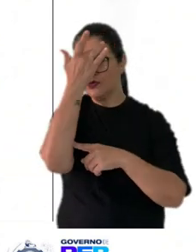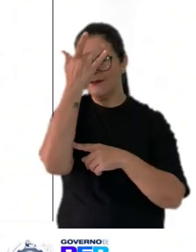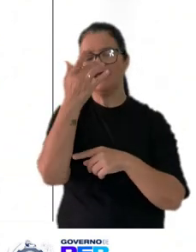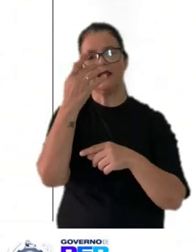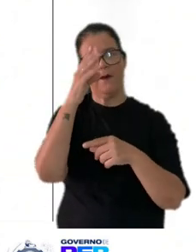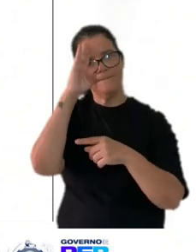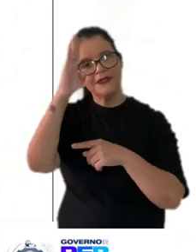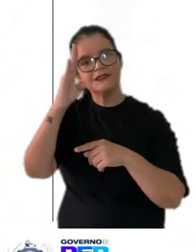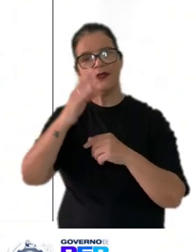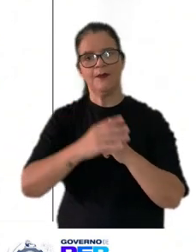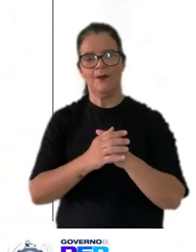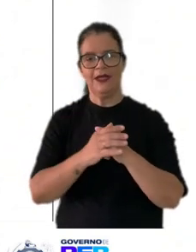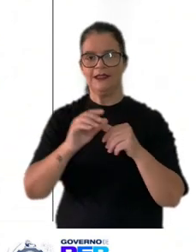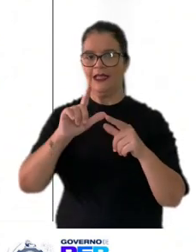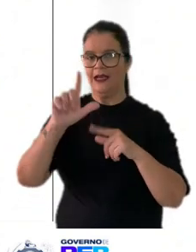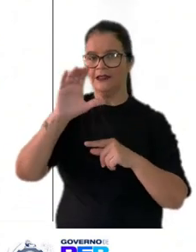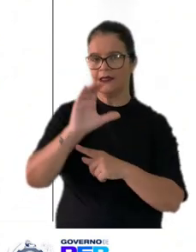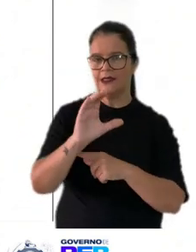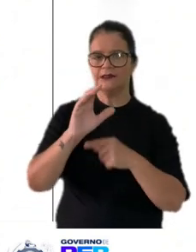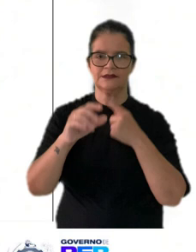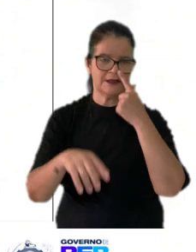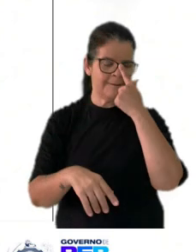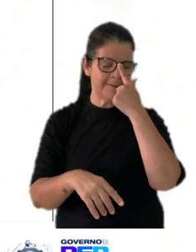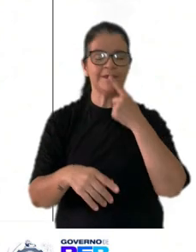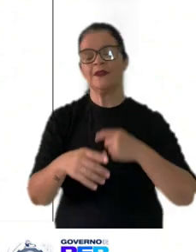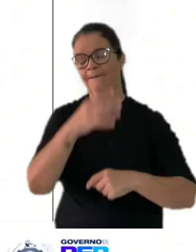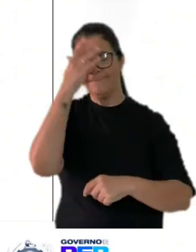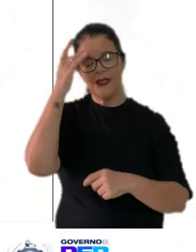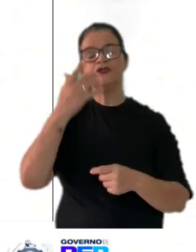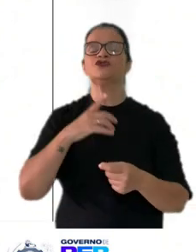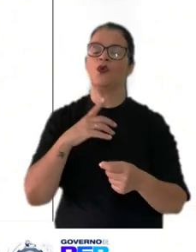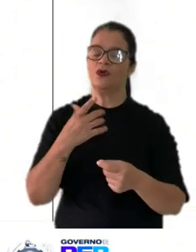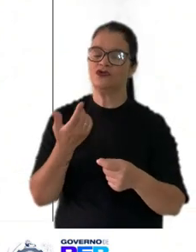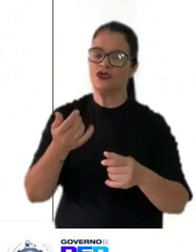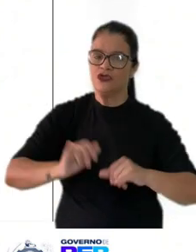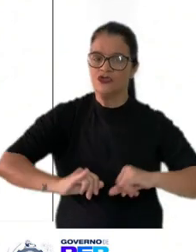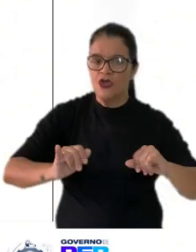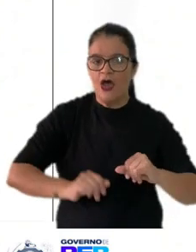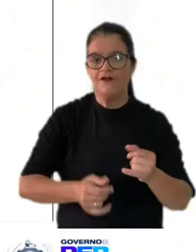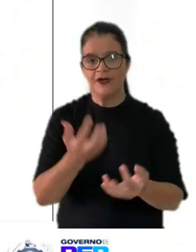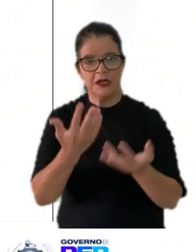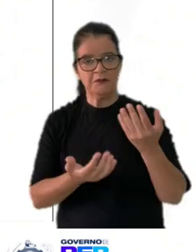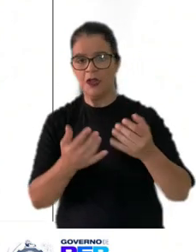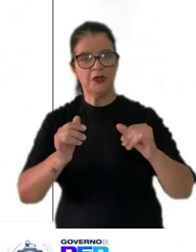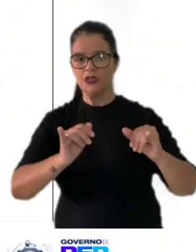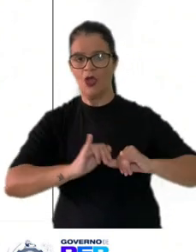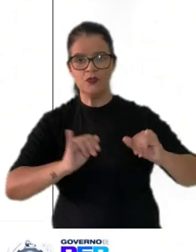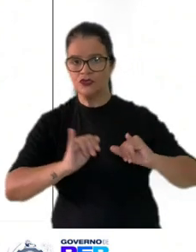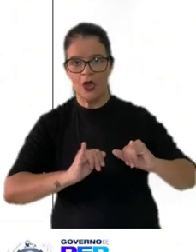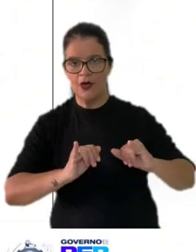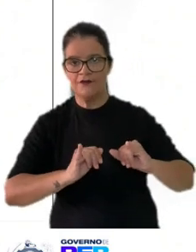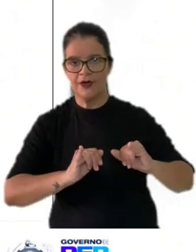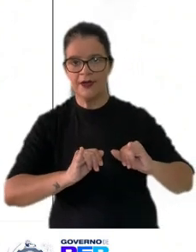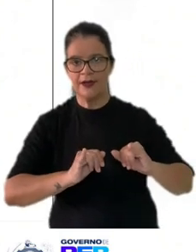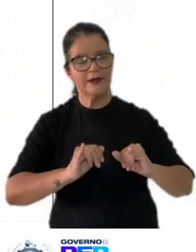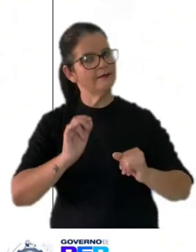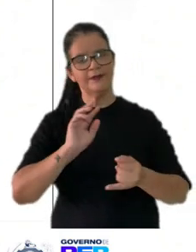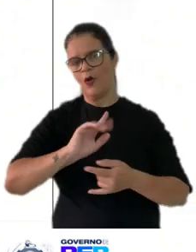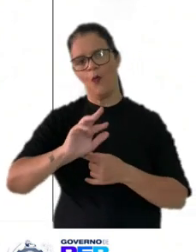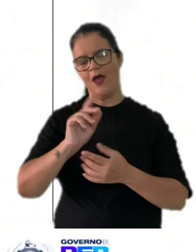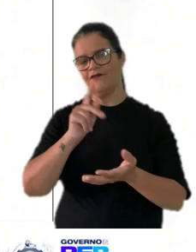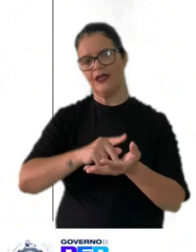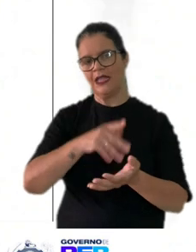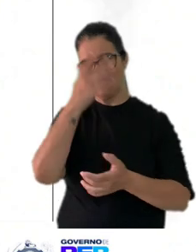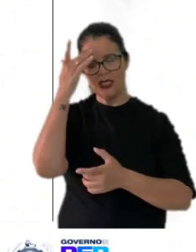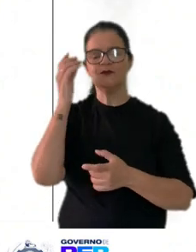na letra C vítimas de incêndios não sofrem consequências na saúde mental isso daí não é verdade as pessoas ficam agressivas